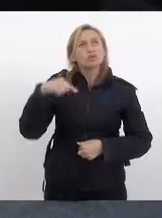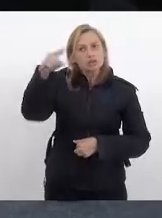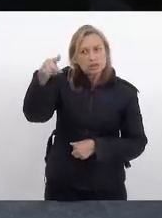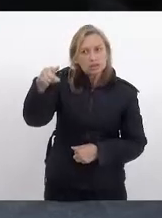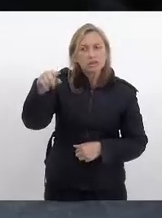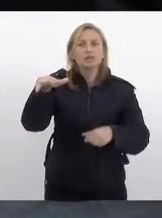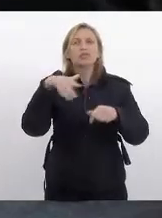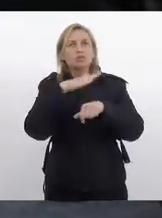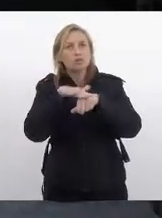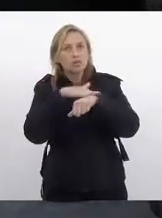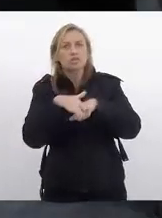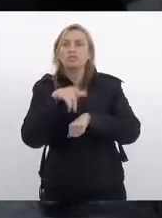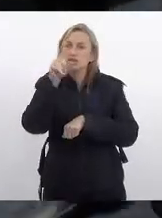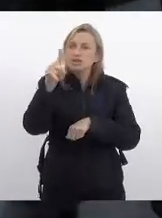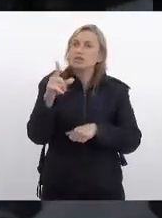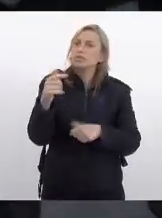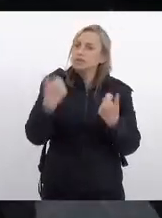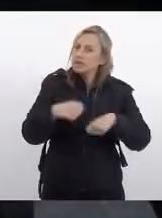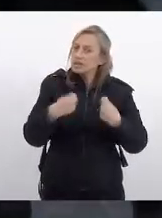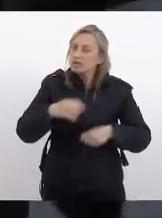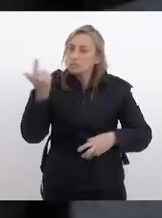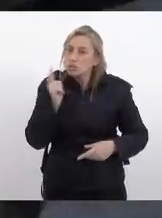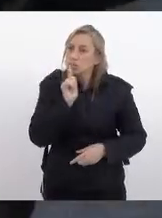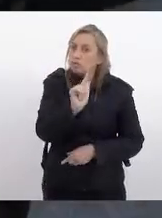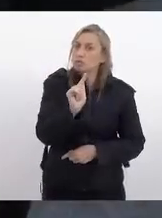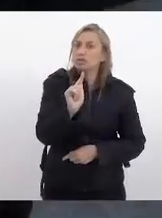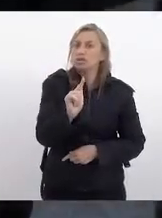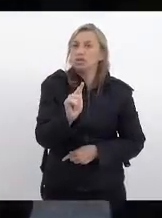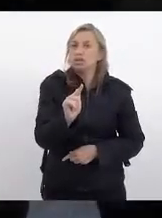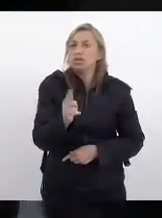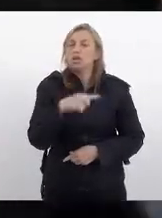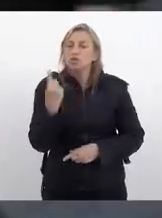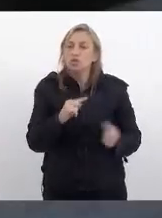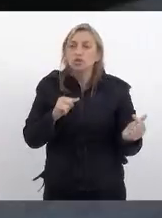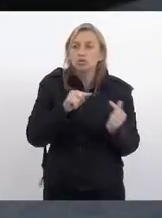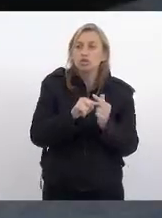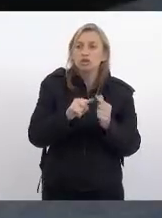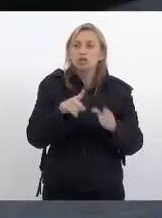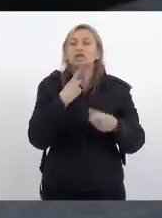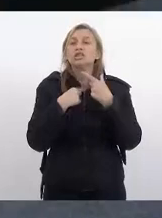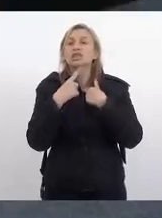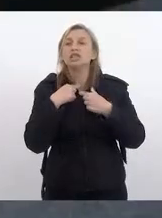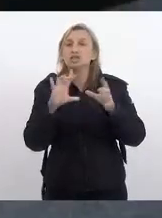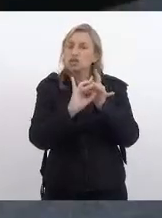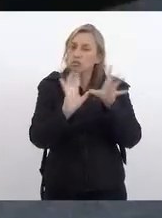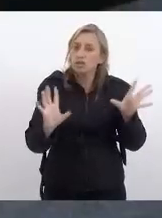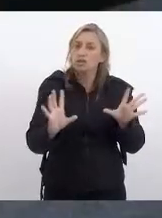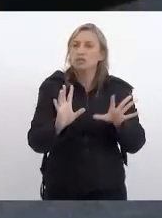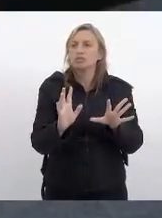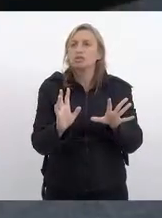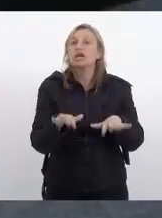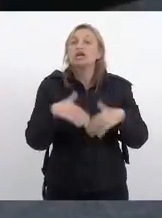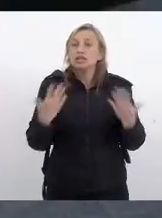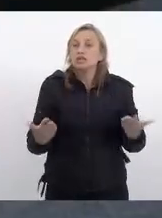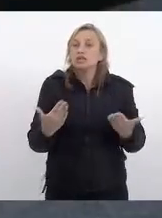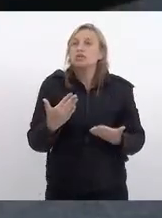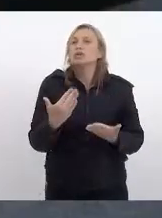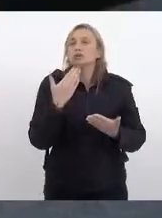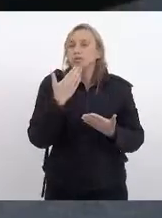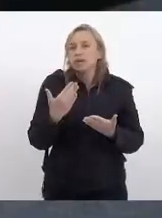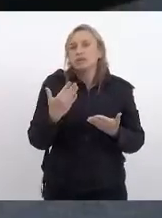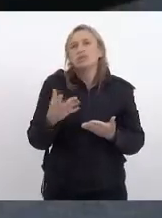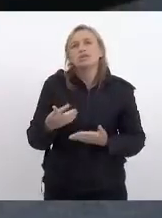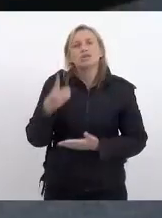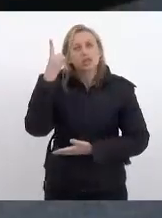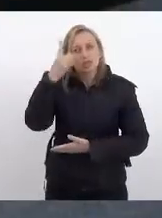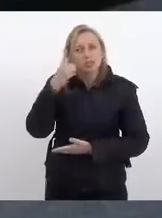falando para vocês que nós temos que conquistar os nossos objetivos e os seres democraticamente Então pessoal vamos deixar